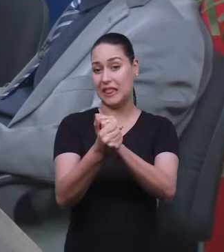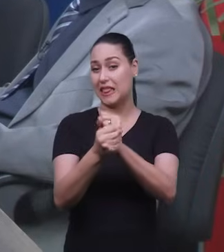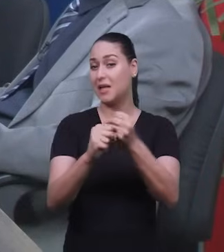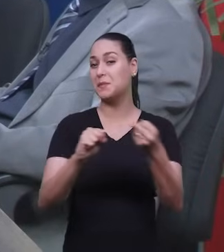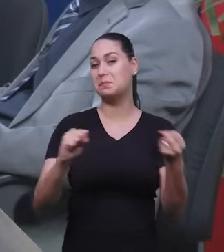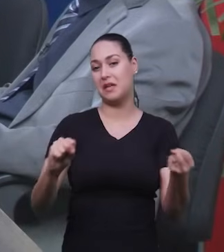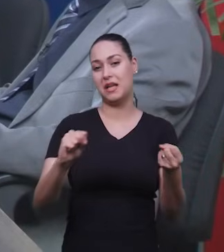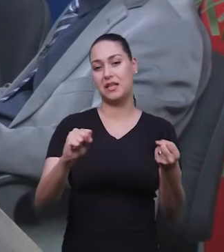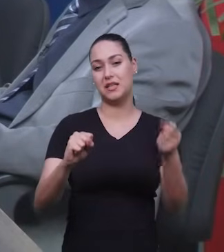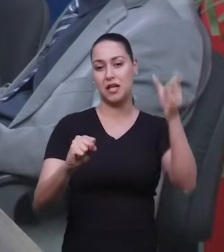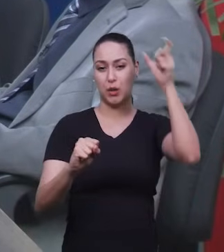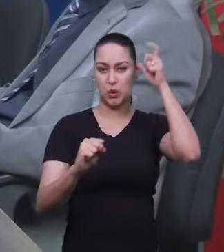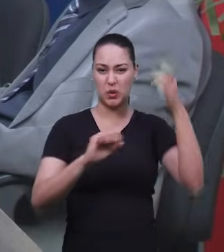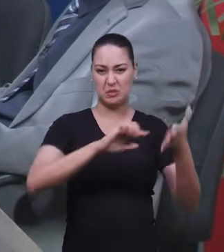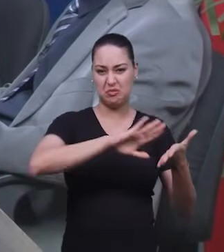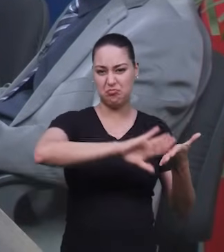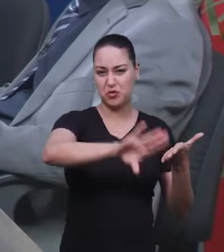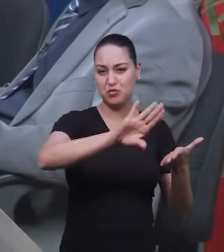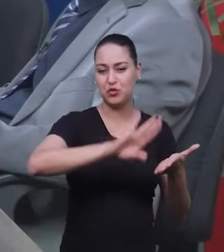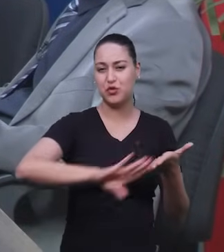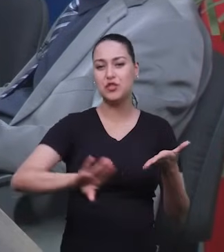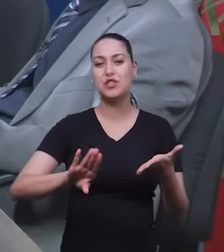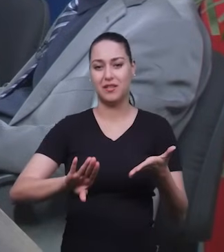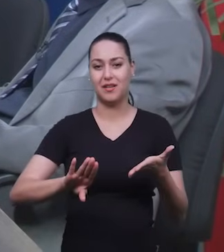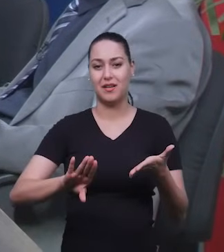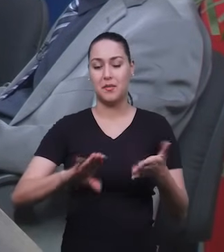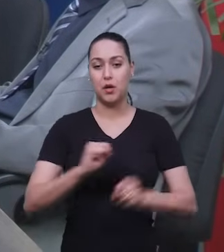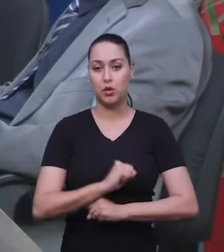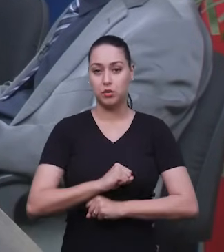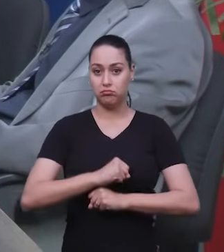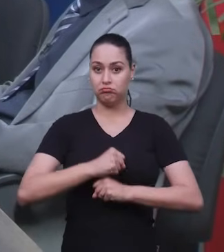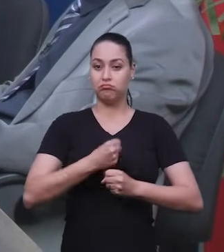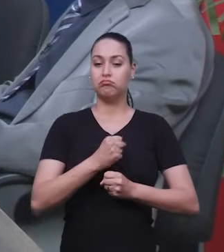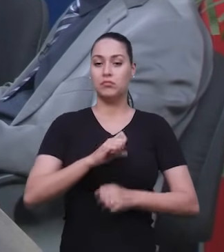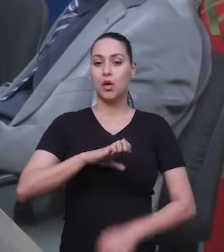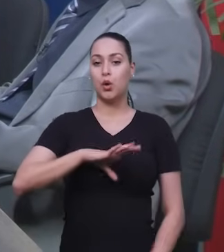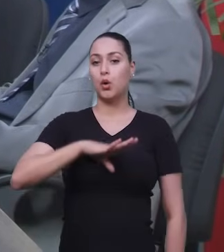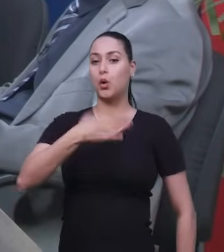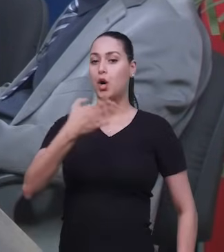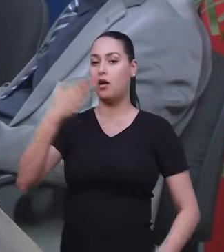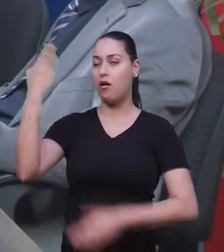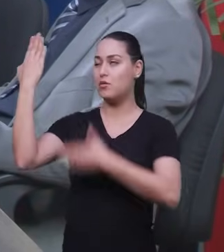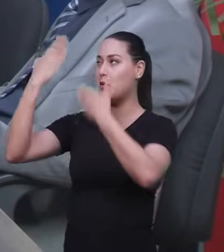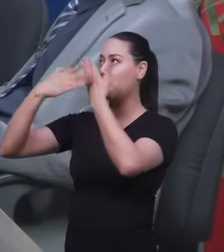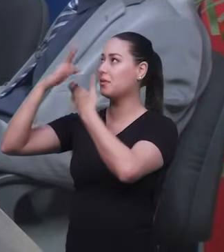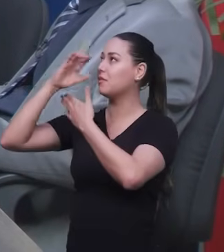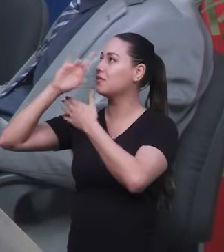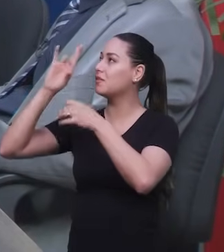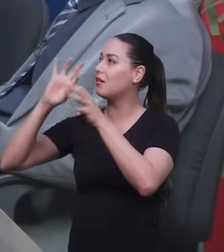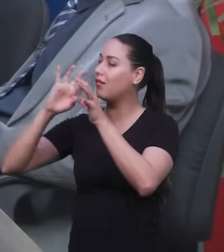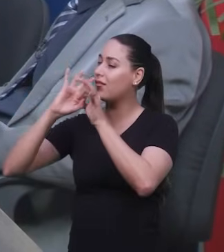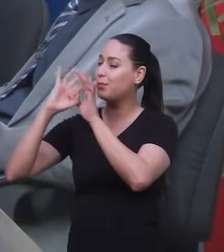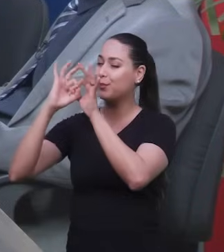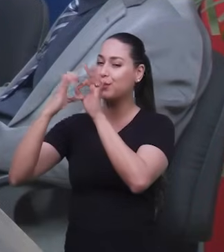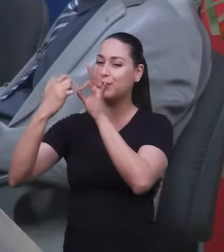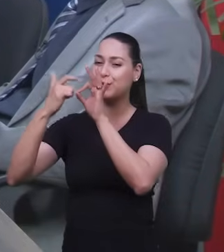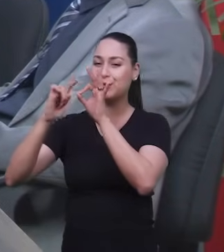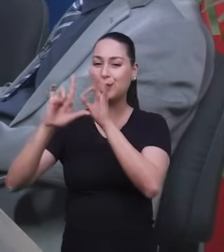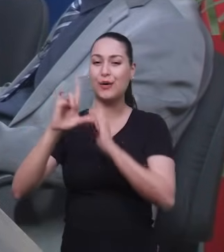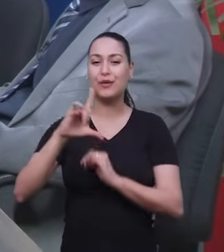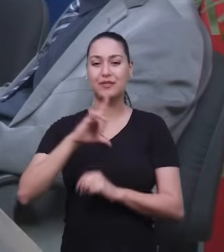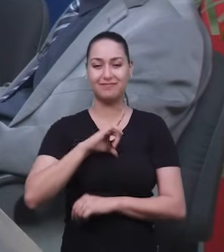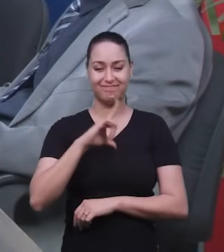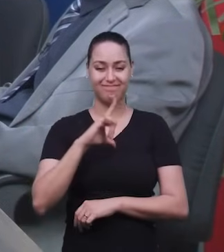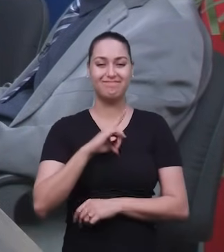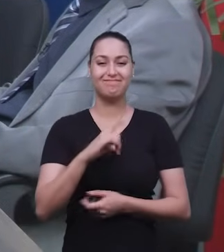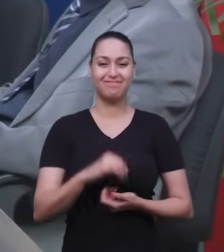e retira as acusações para que a pessoa tenha coragem, né, de voltar para o Senhor,